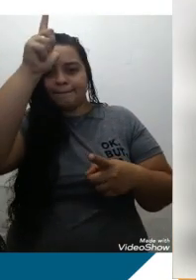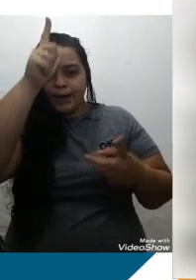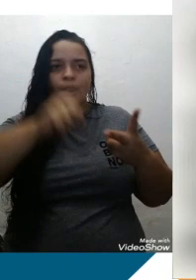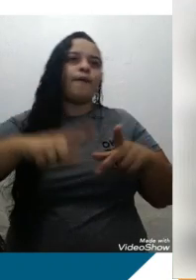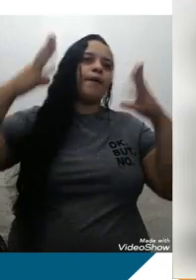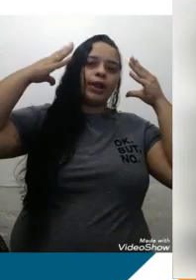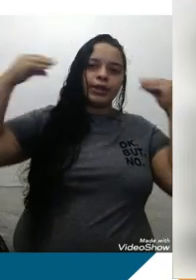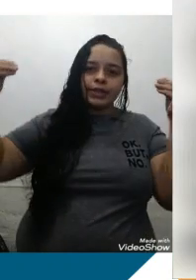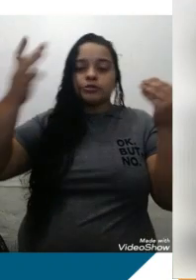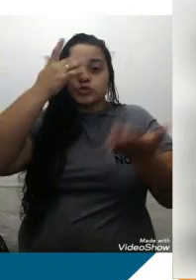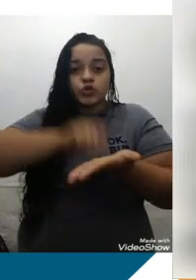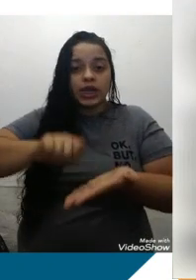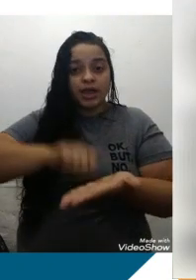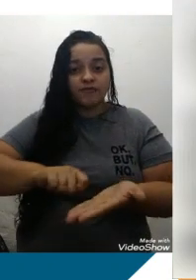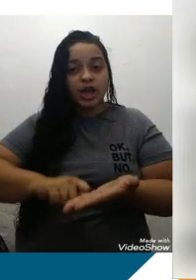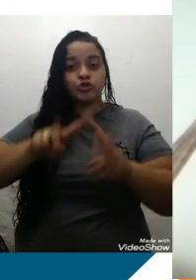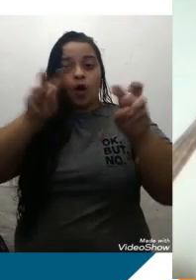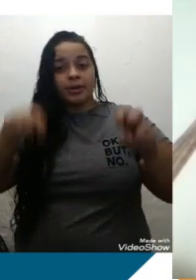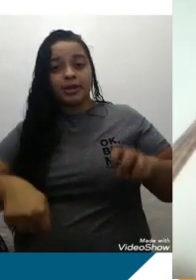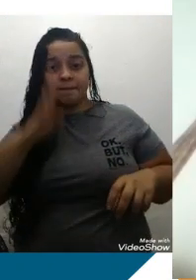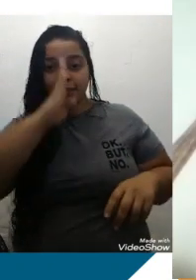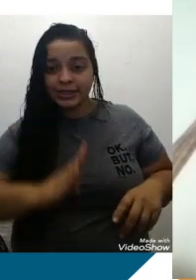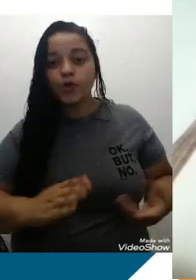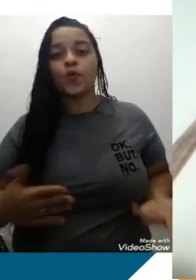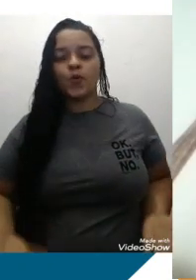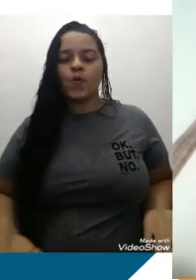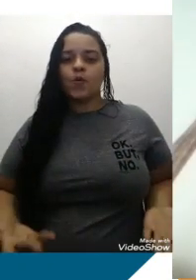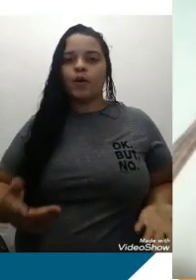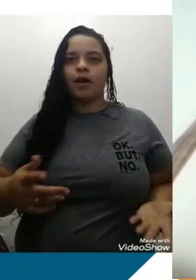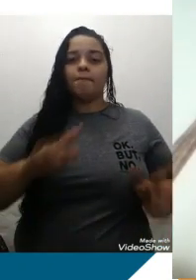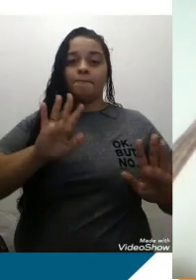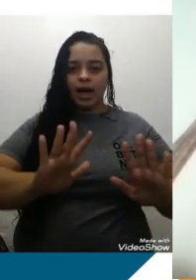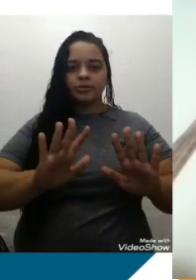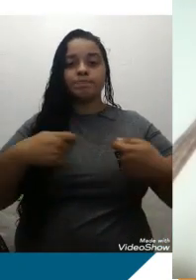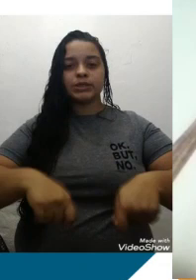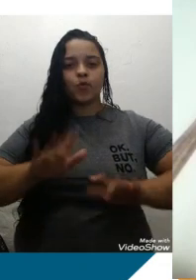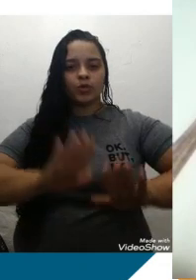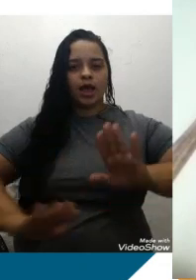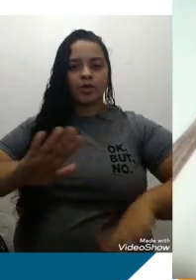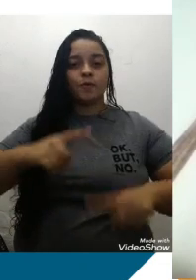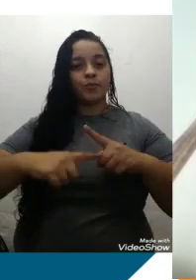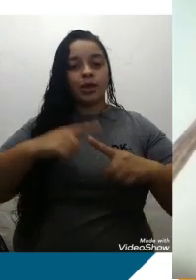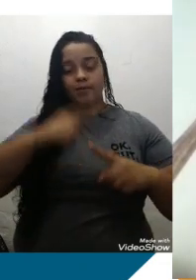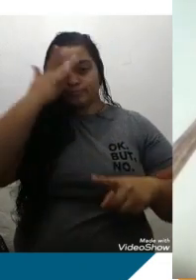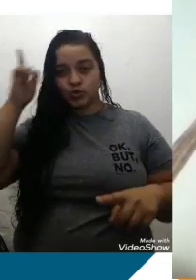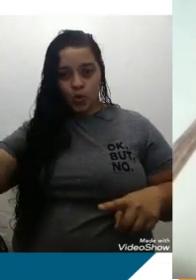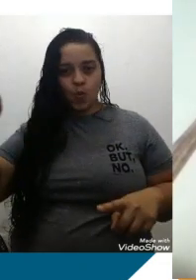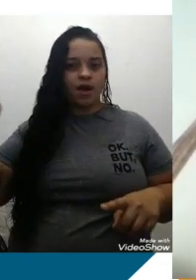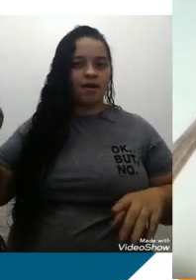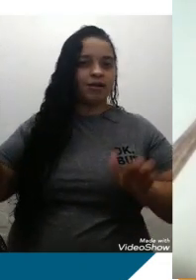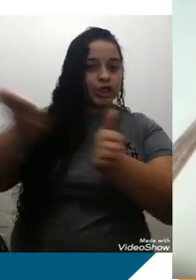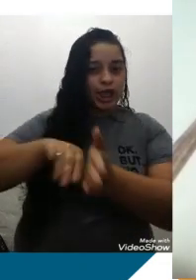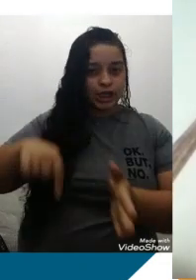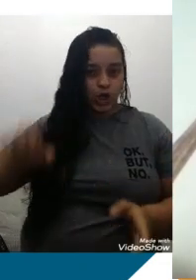gente utiliza essas fontes produzidas pelos colonizadores, a gente tem que ter muito cuidado, porque o olhar dos colonizadores sobre os índios sempre